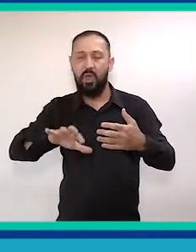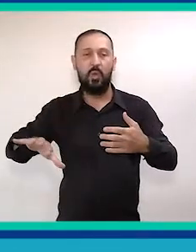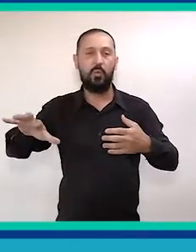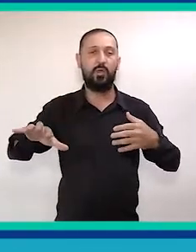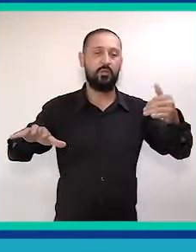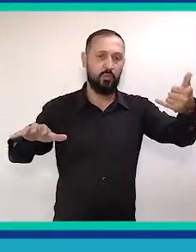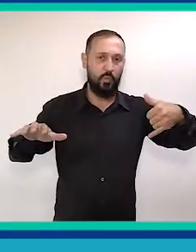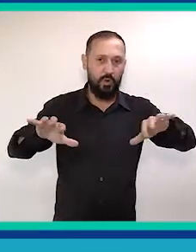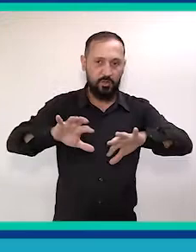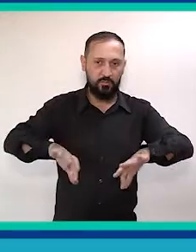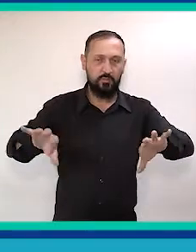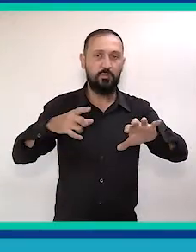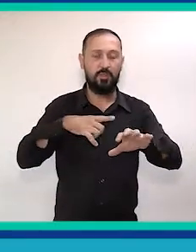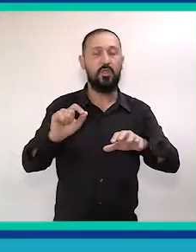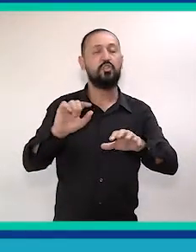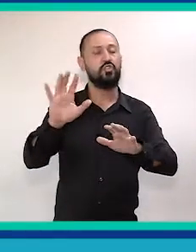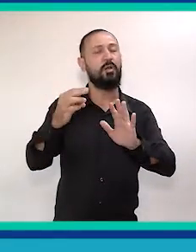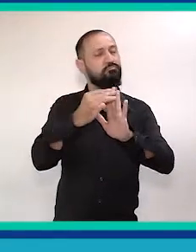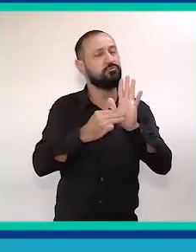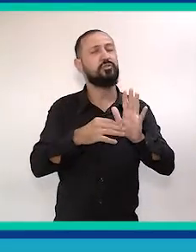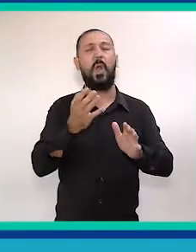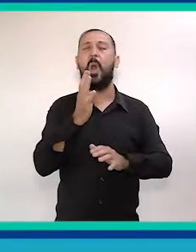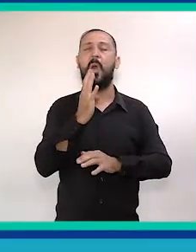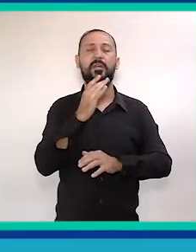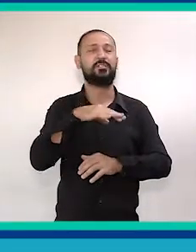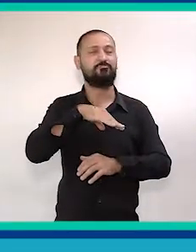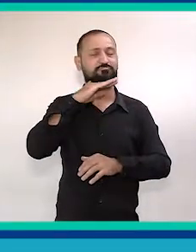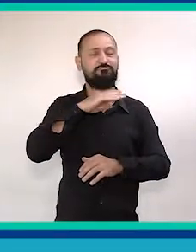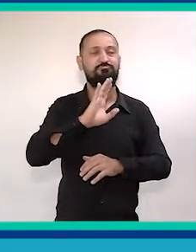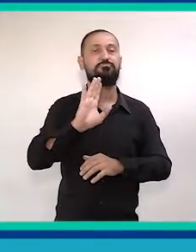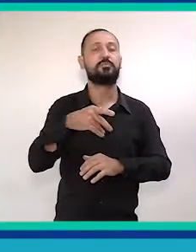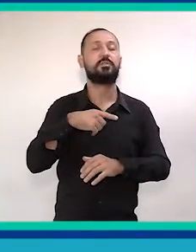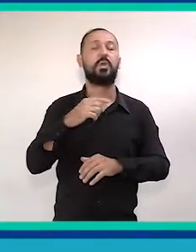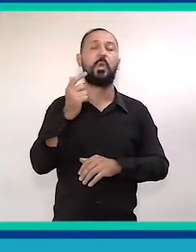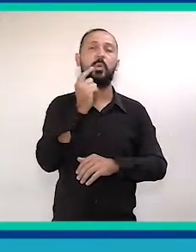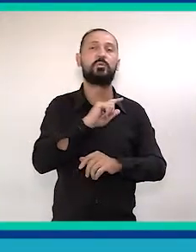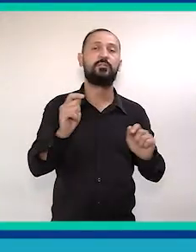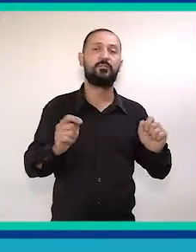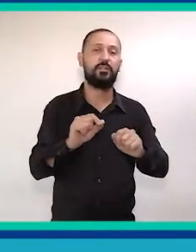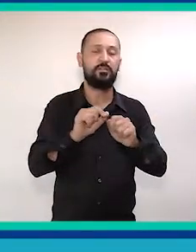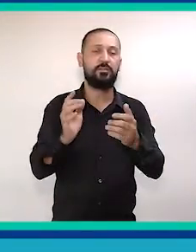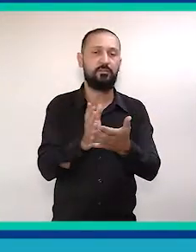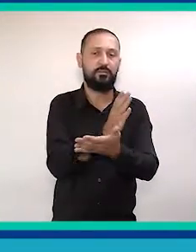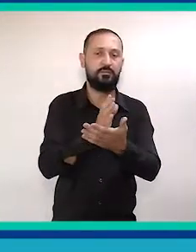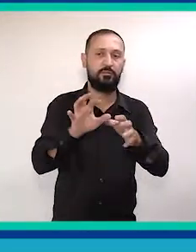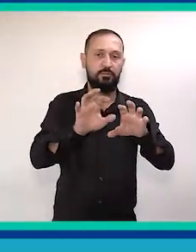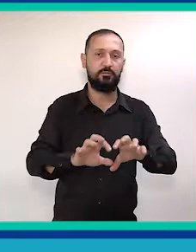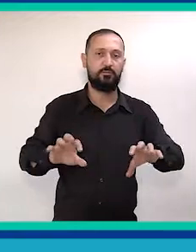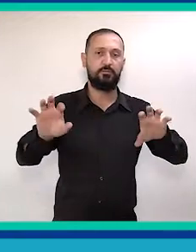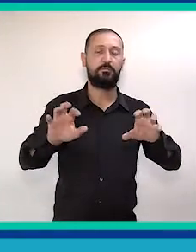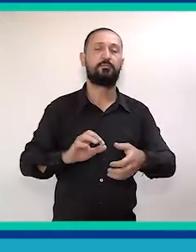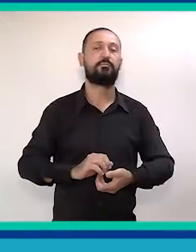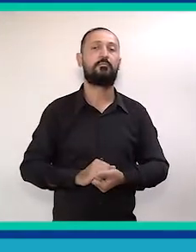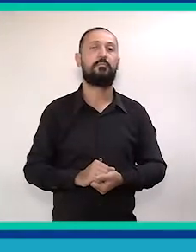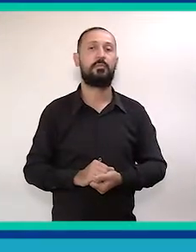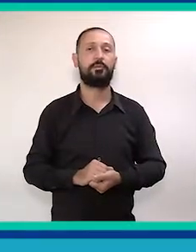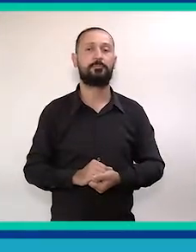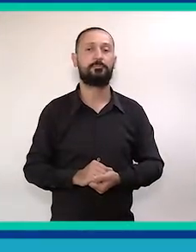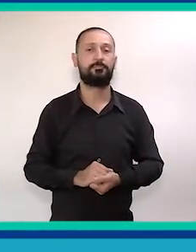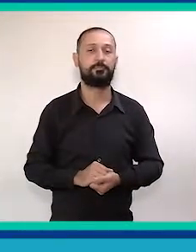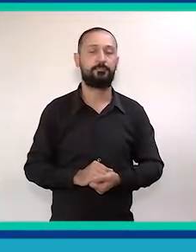de metodologias conhecidas como cromatografia, nas quais você consegue fazer essa separação de uma